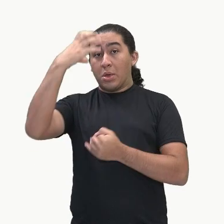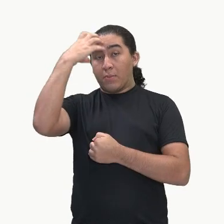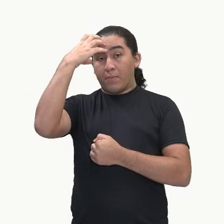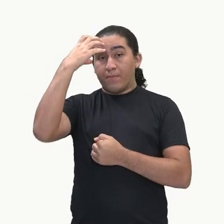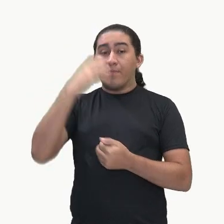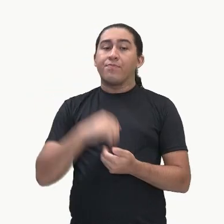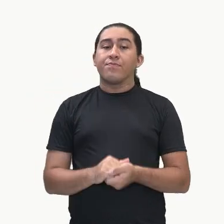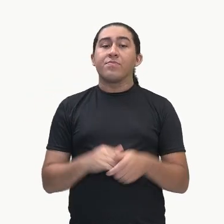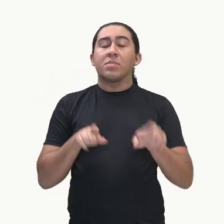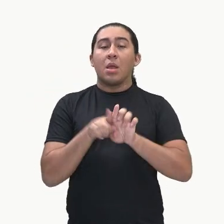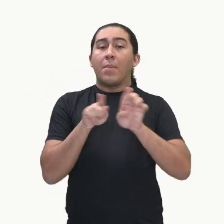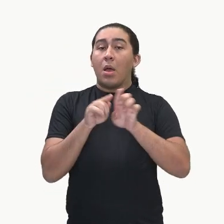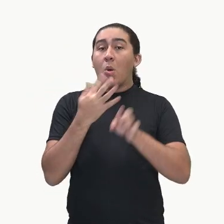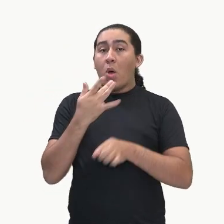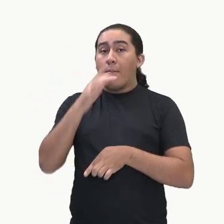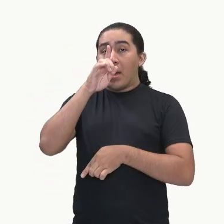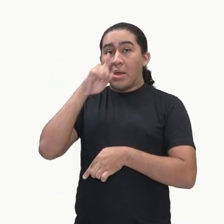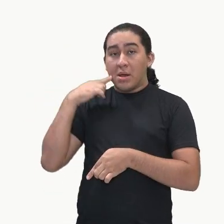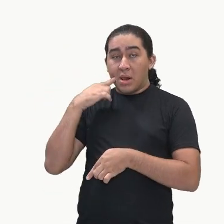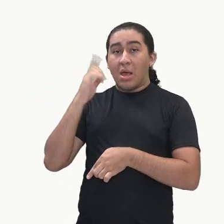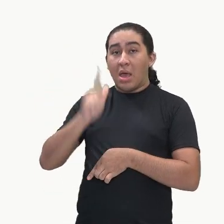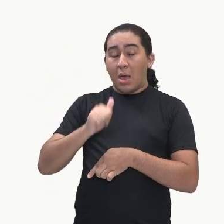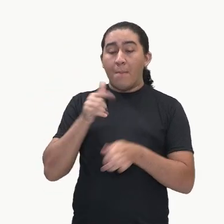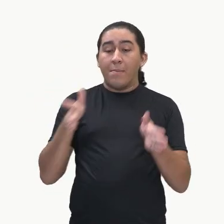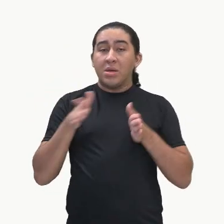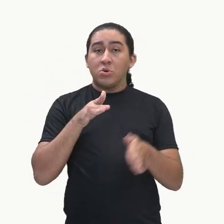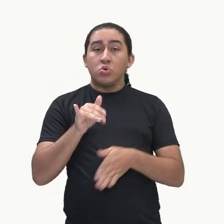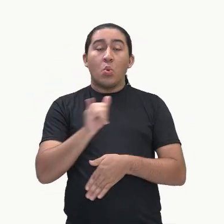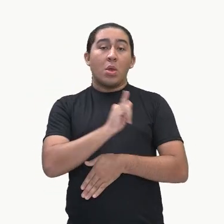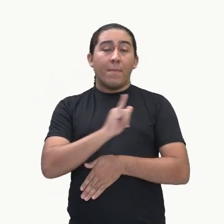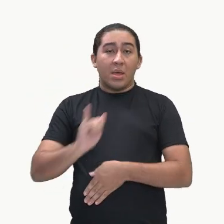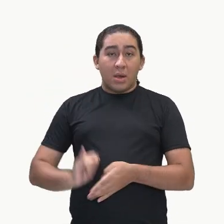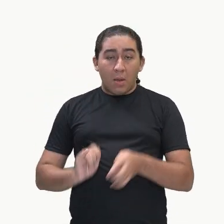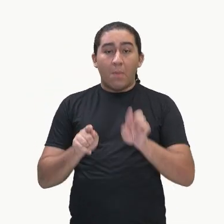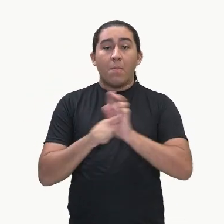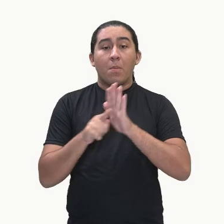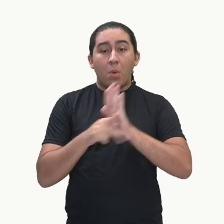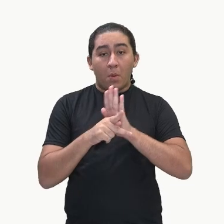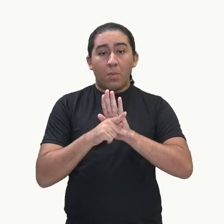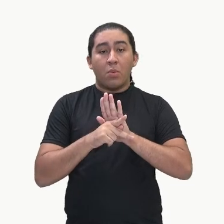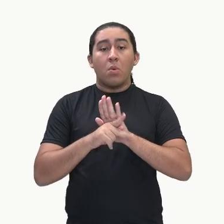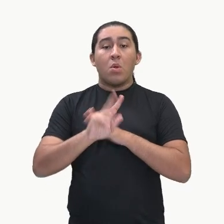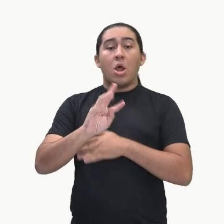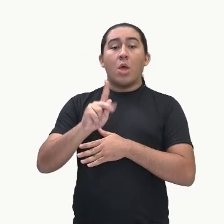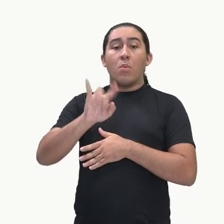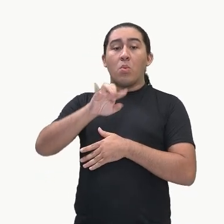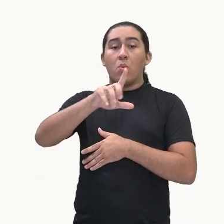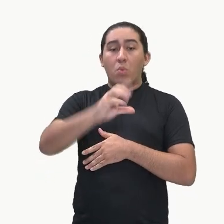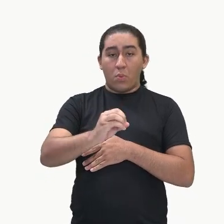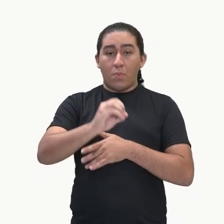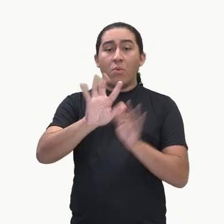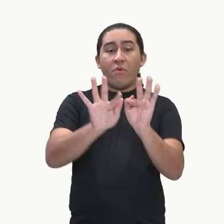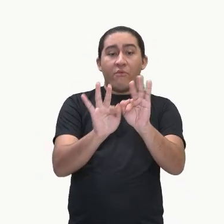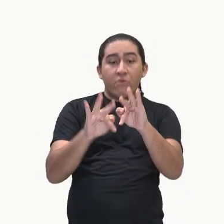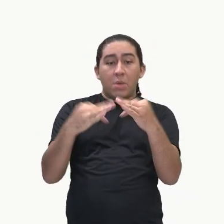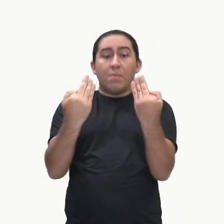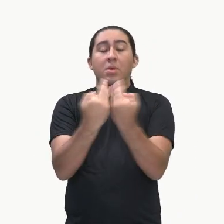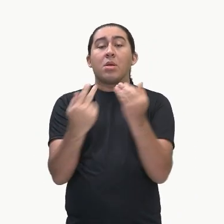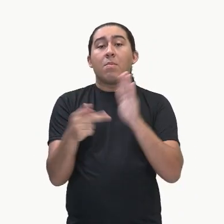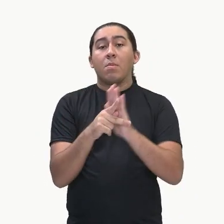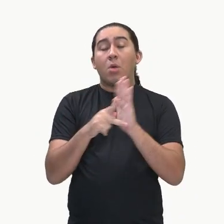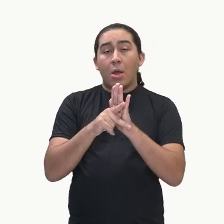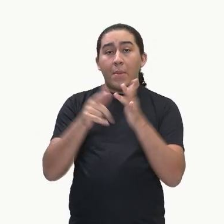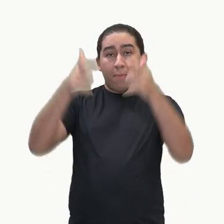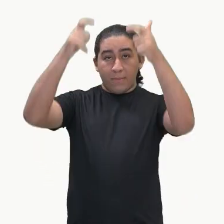E o amarelo, a Casa Imperial Austríaca de Habsburgo, família da princesa